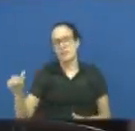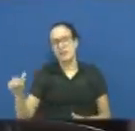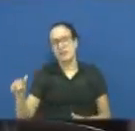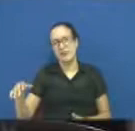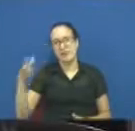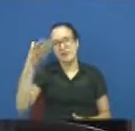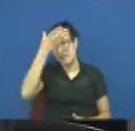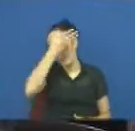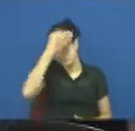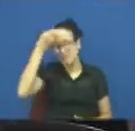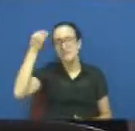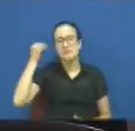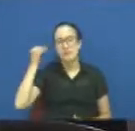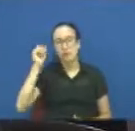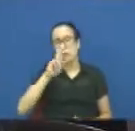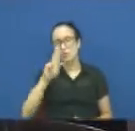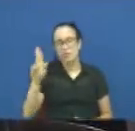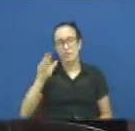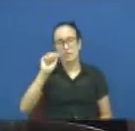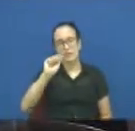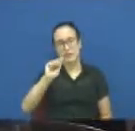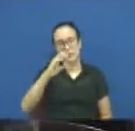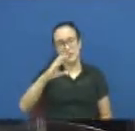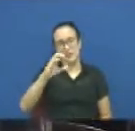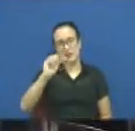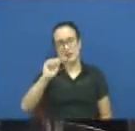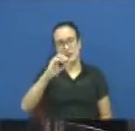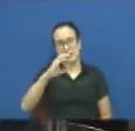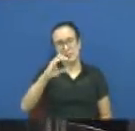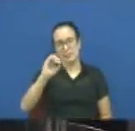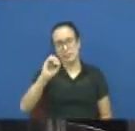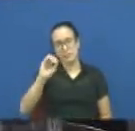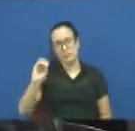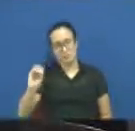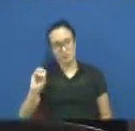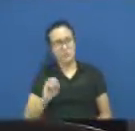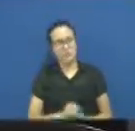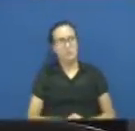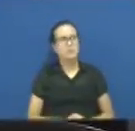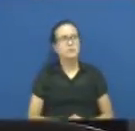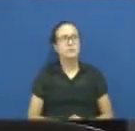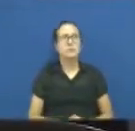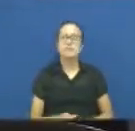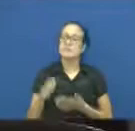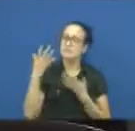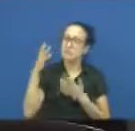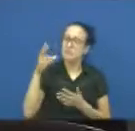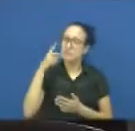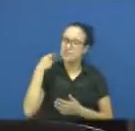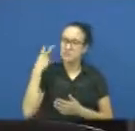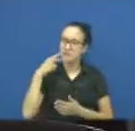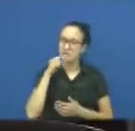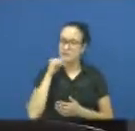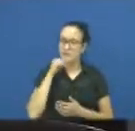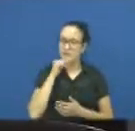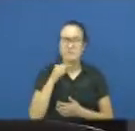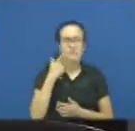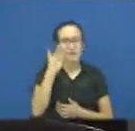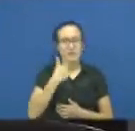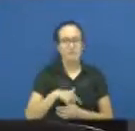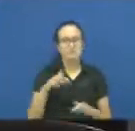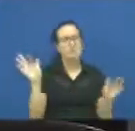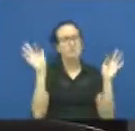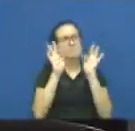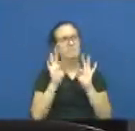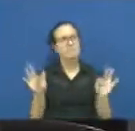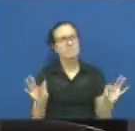deixará de ser eternizado o nome de Acácio Oliveira no Centro Comunitário do Jardim Morro Azul. Parabéns, doutor Raul. Saio dessa noite feliz por